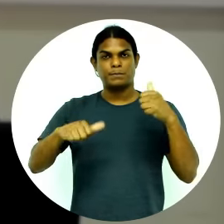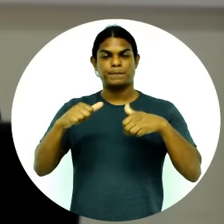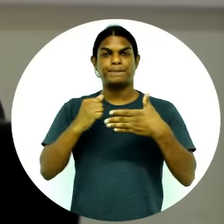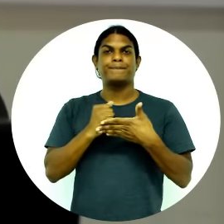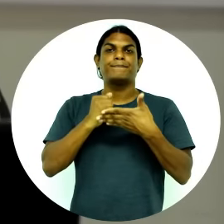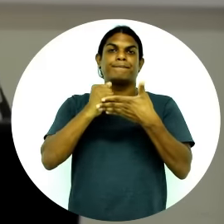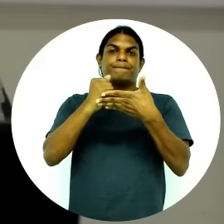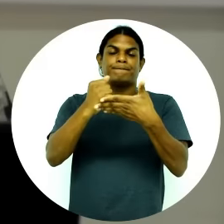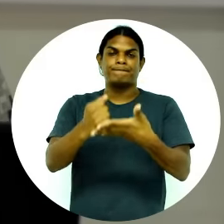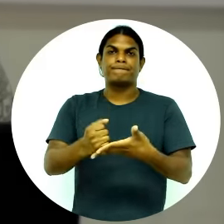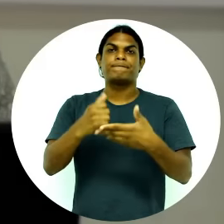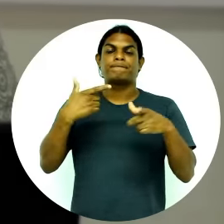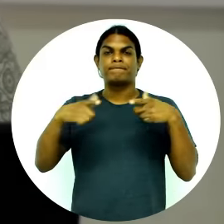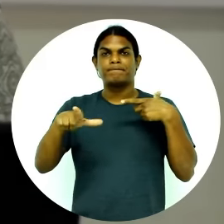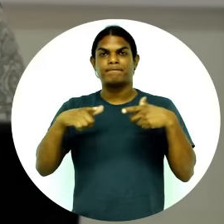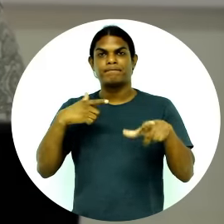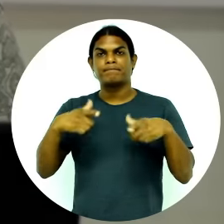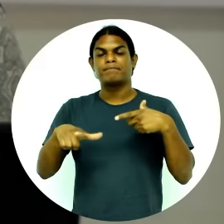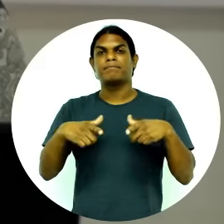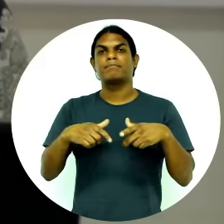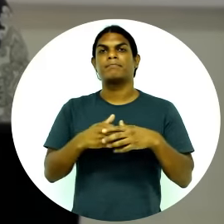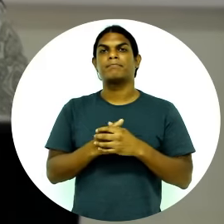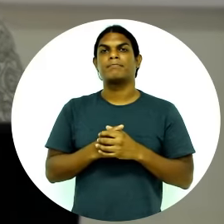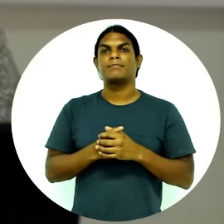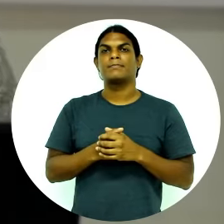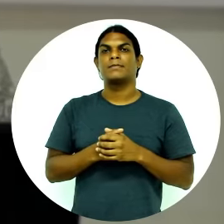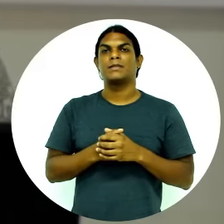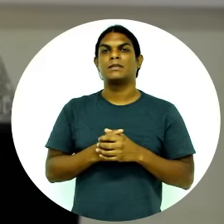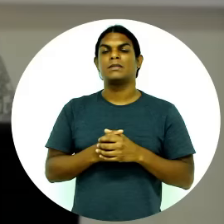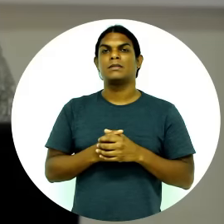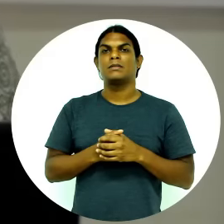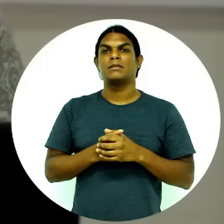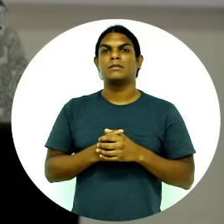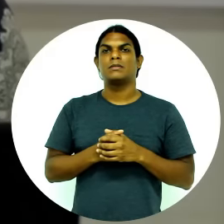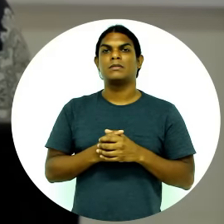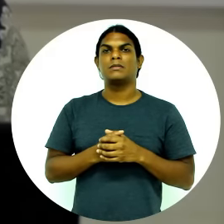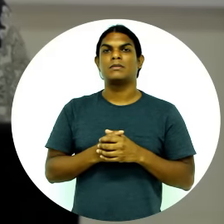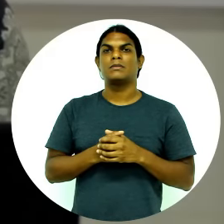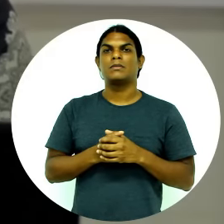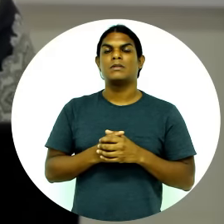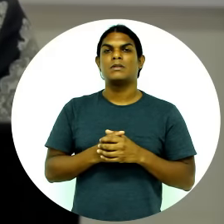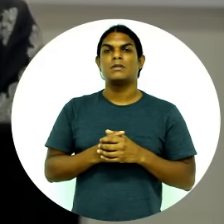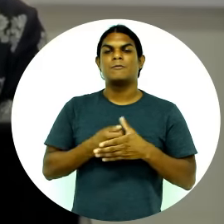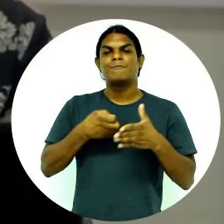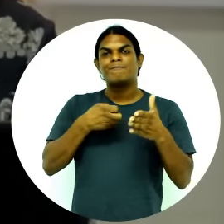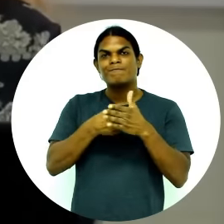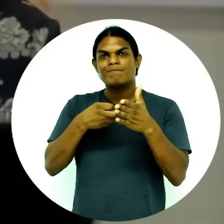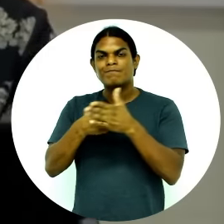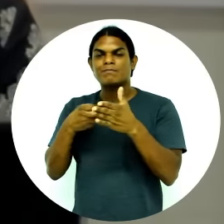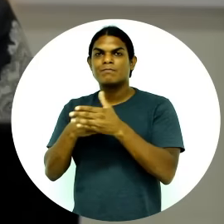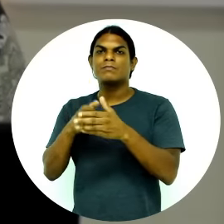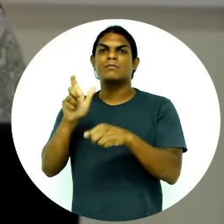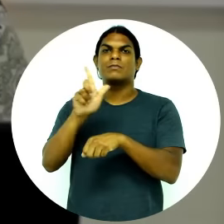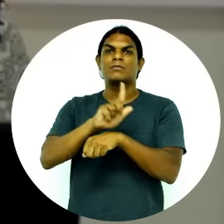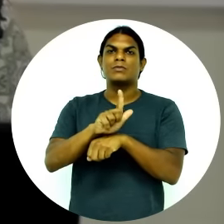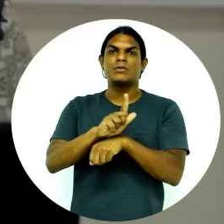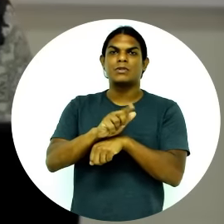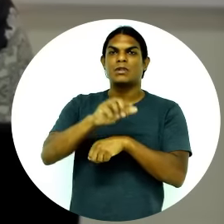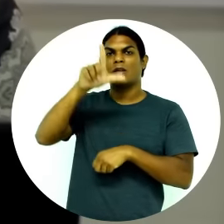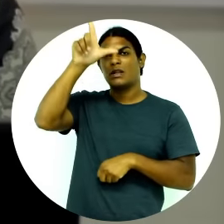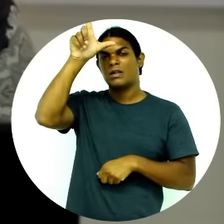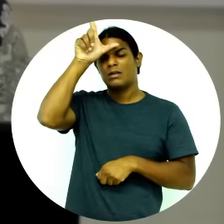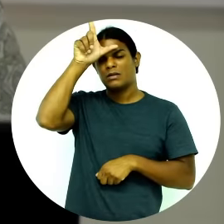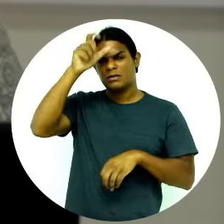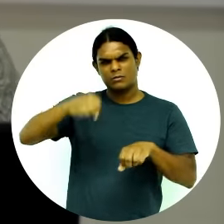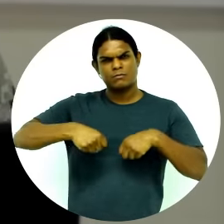seu gerente. Então, avalia como ele proporcionou os meios e recursos para a equipe alcançar os seus objetivos e